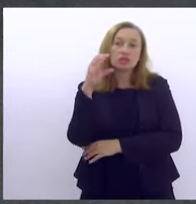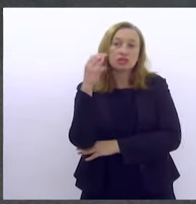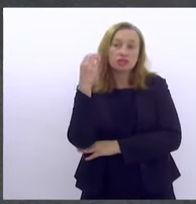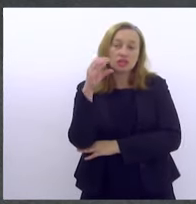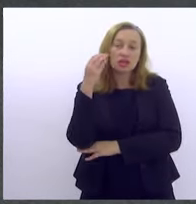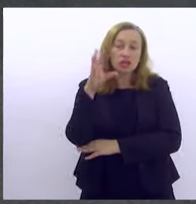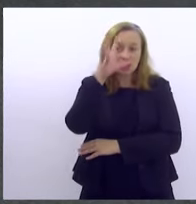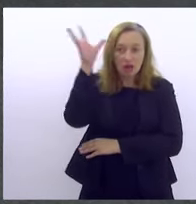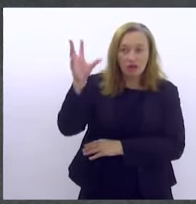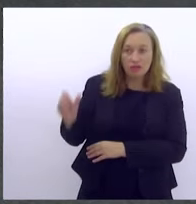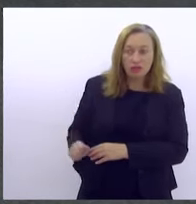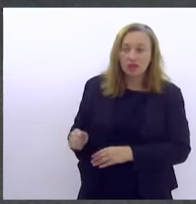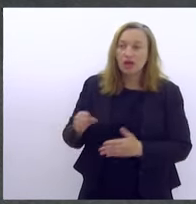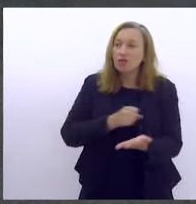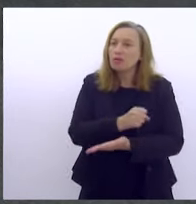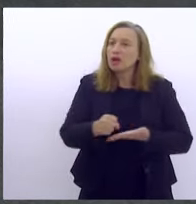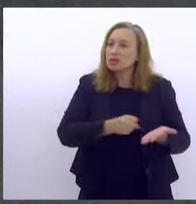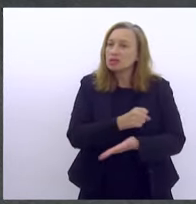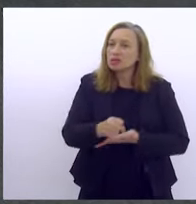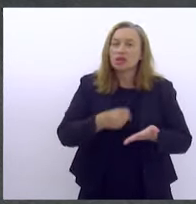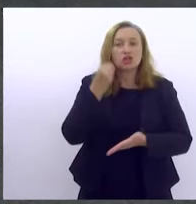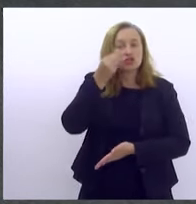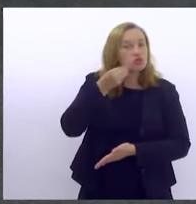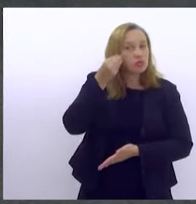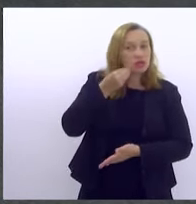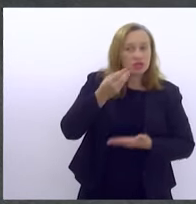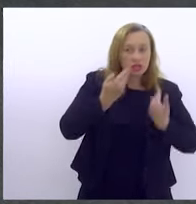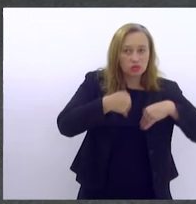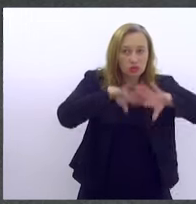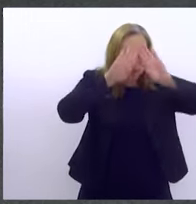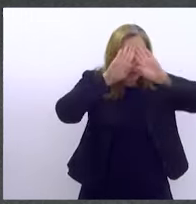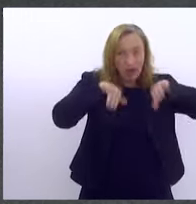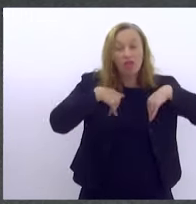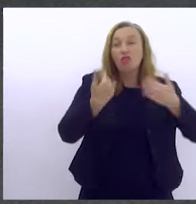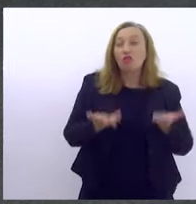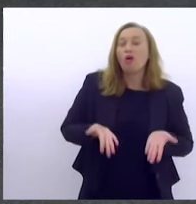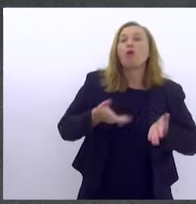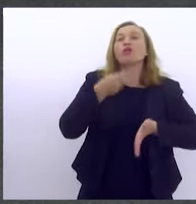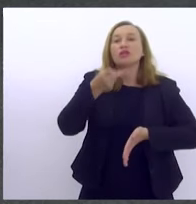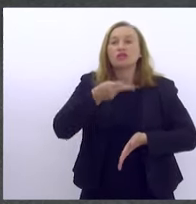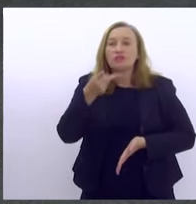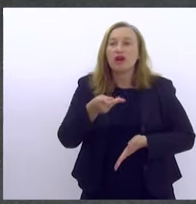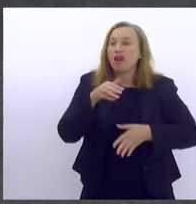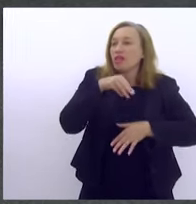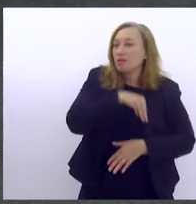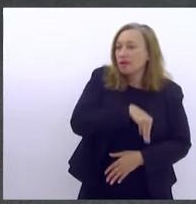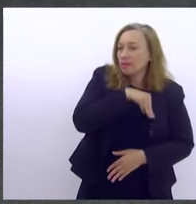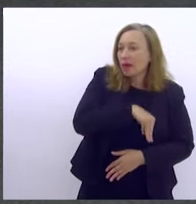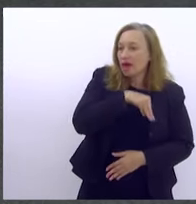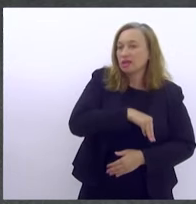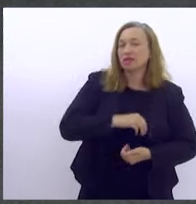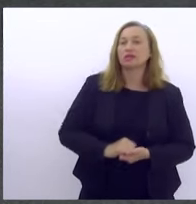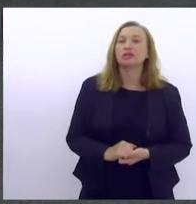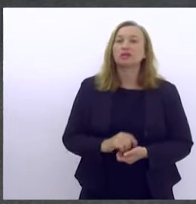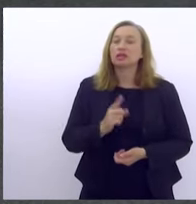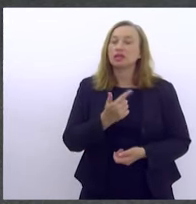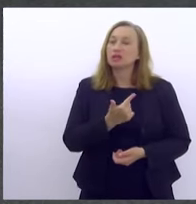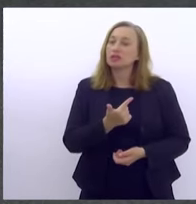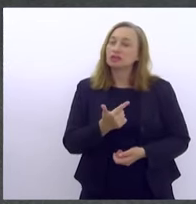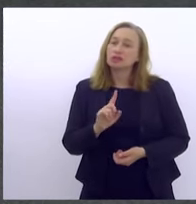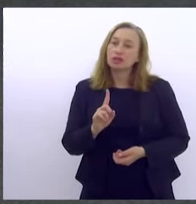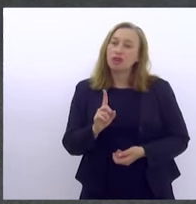africana ela é baseada na experiência dos orixás. Então, quando a gente fala da matemática, que não é grega,